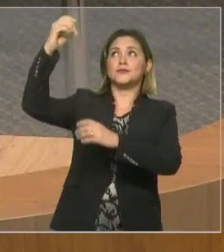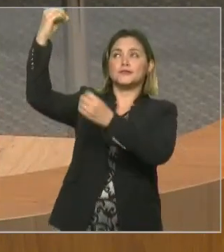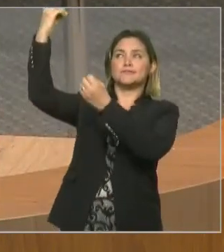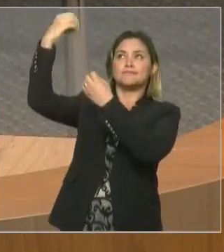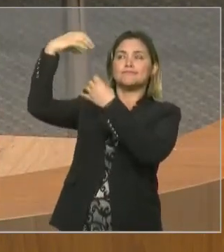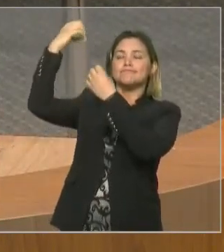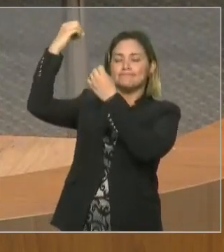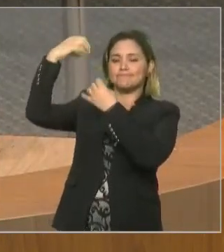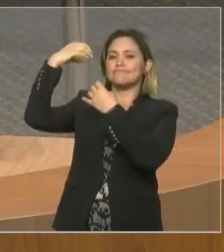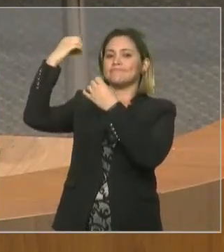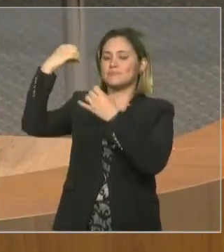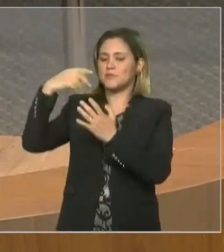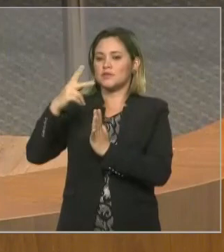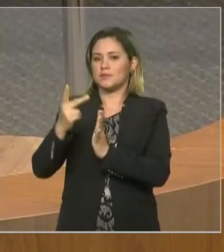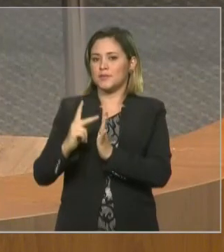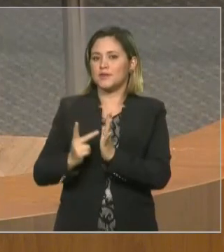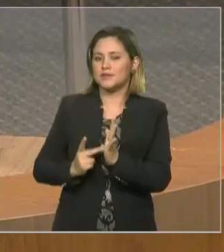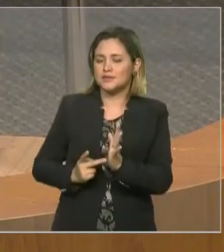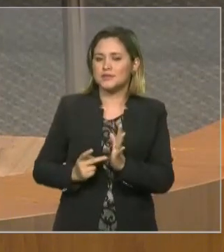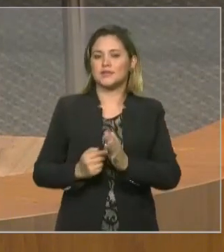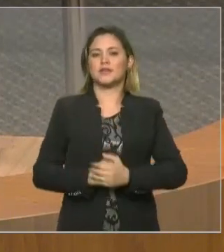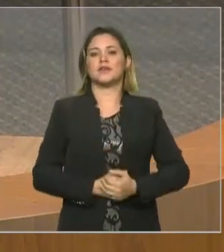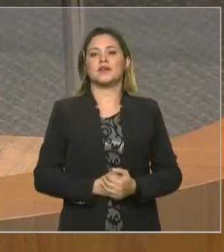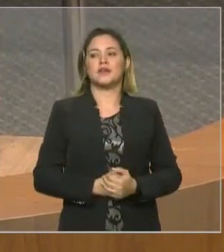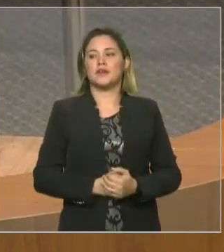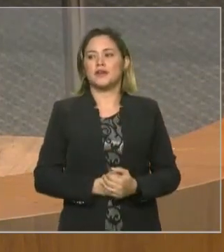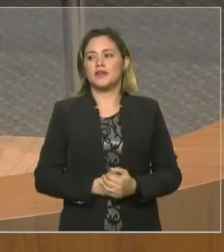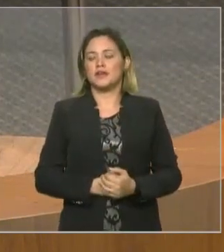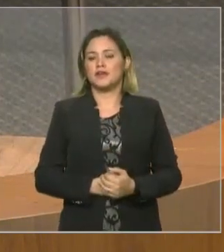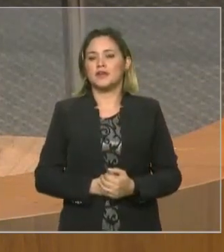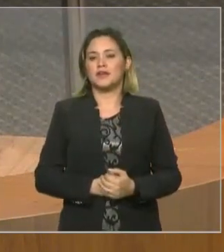poéticas, ele pintou um quadro